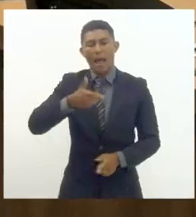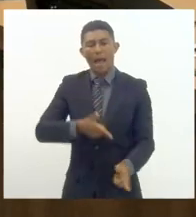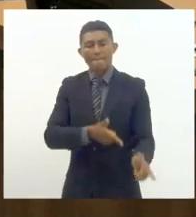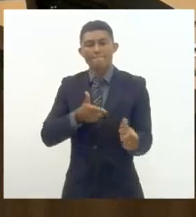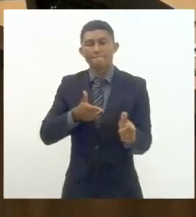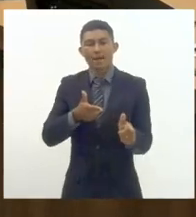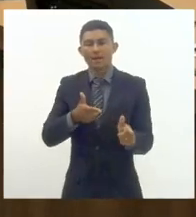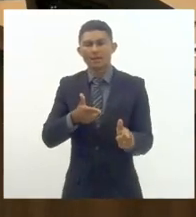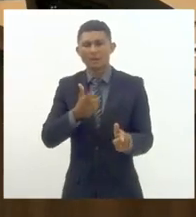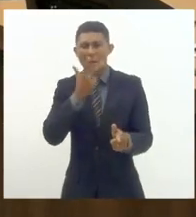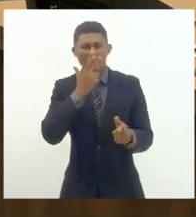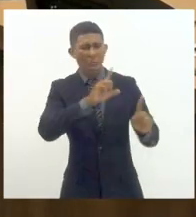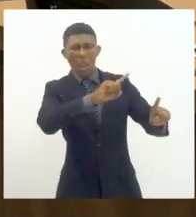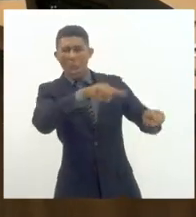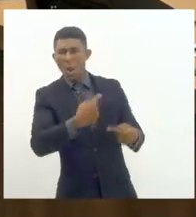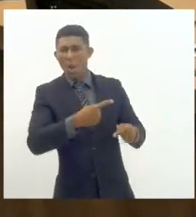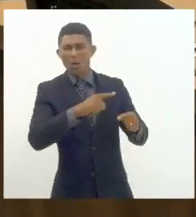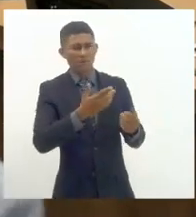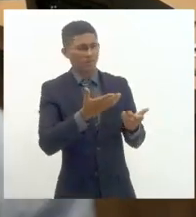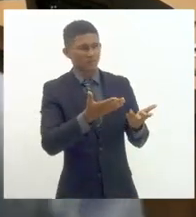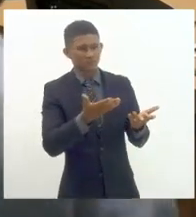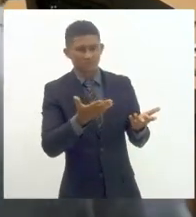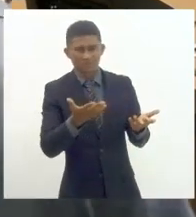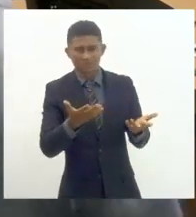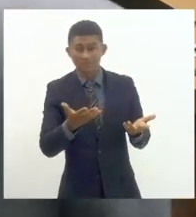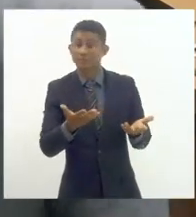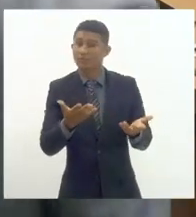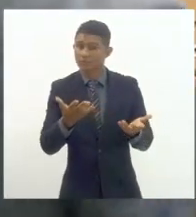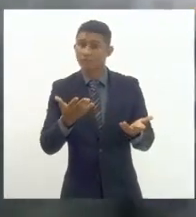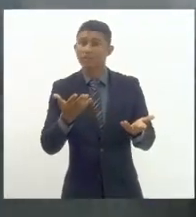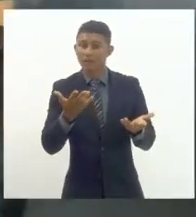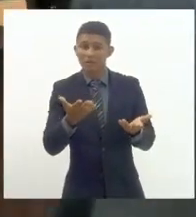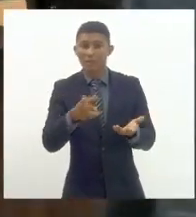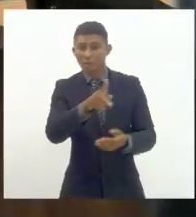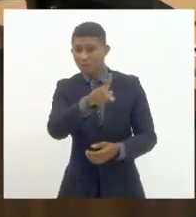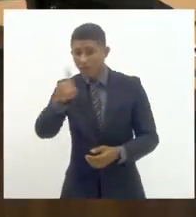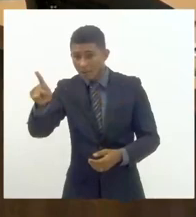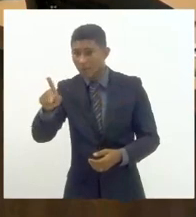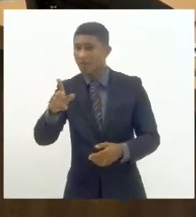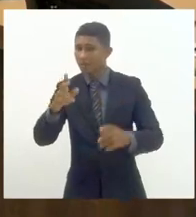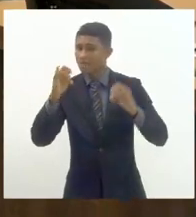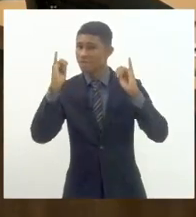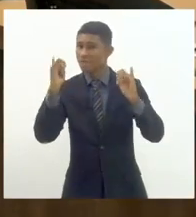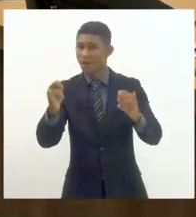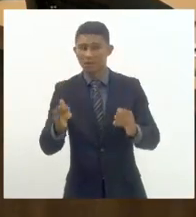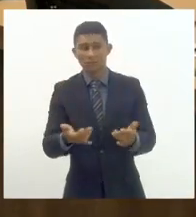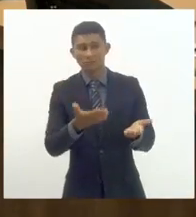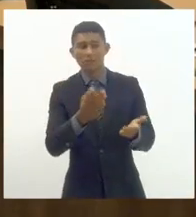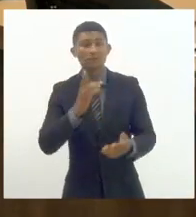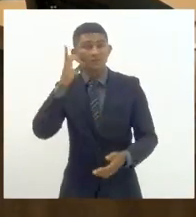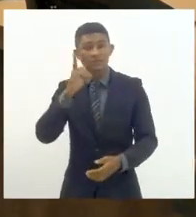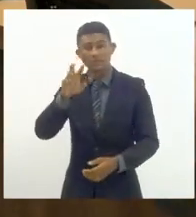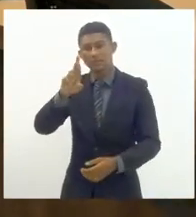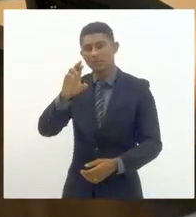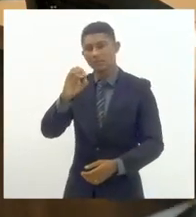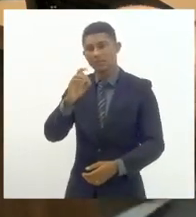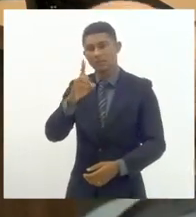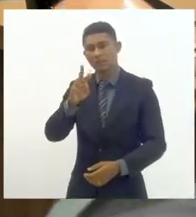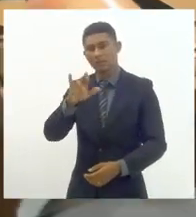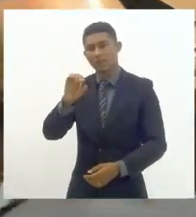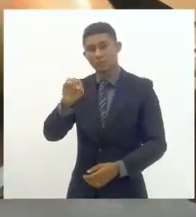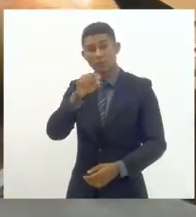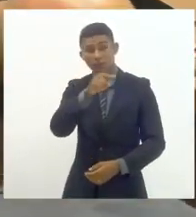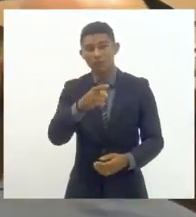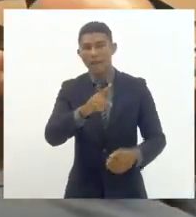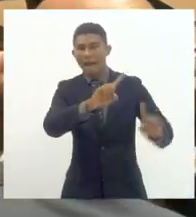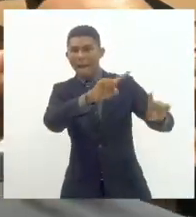intimidar, senhor deputado. Gostaria de chamar, senhor presidente, que o deputado Rodrigo Amorim está tentando